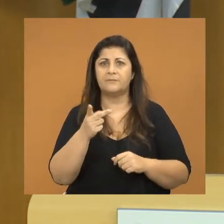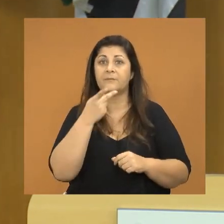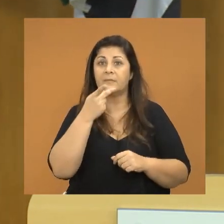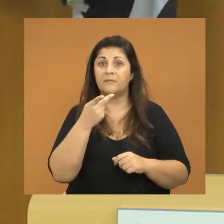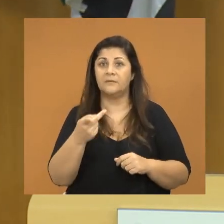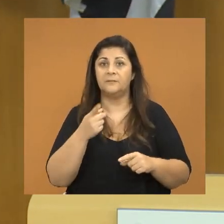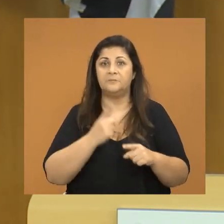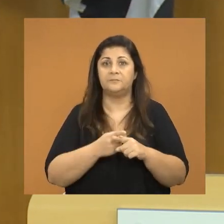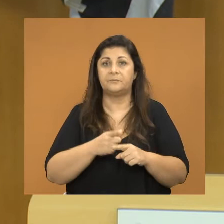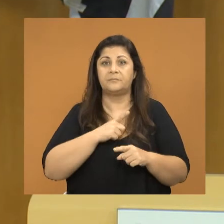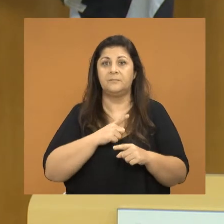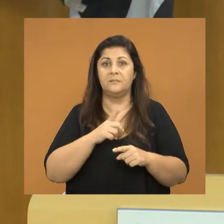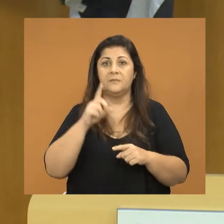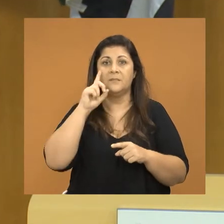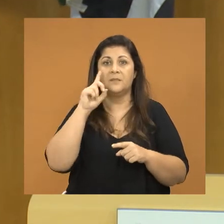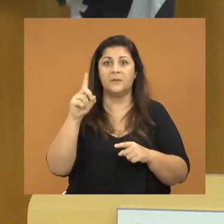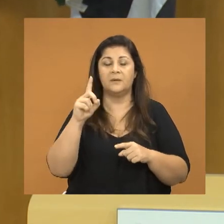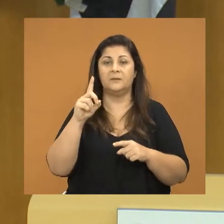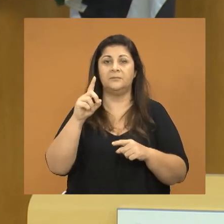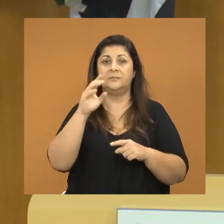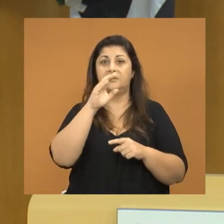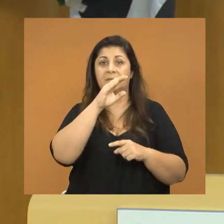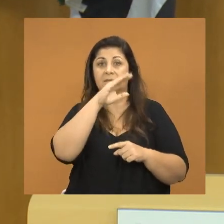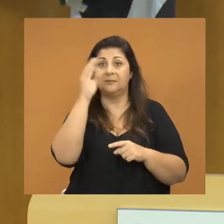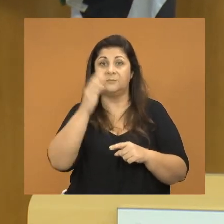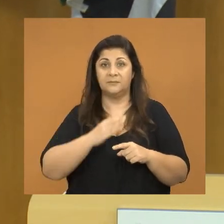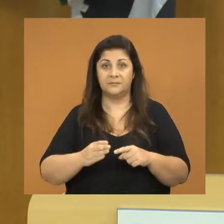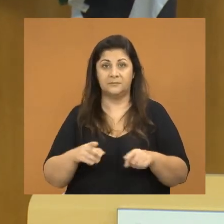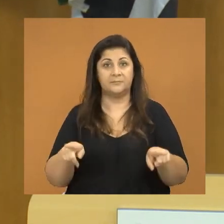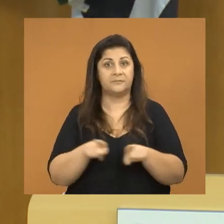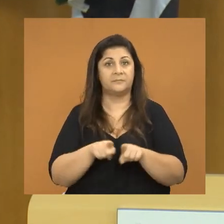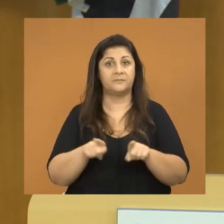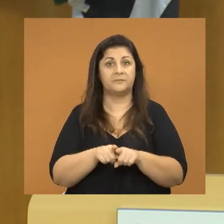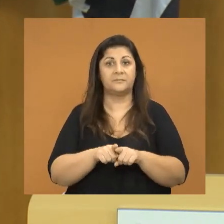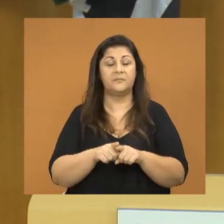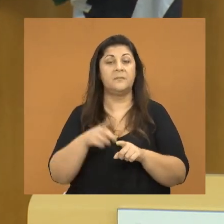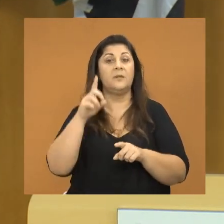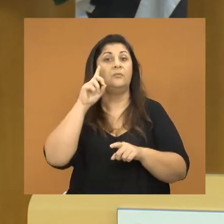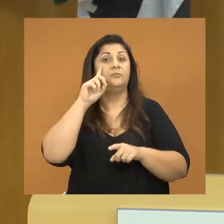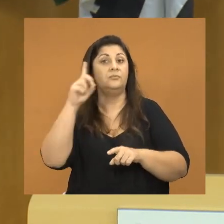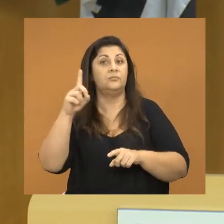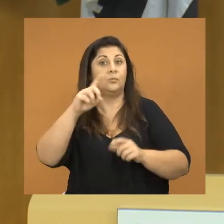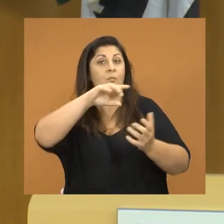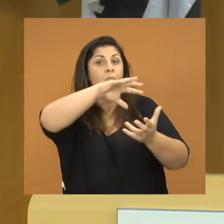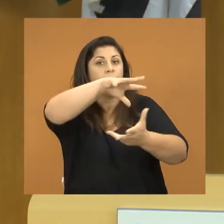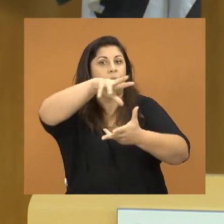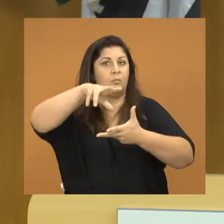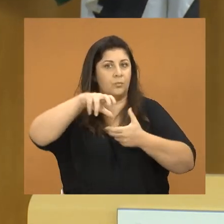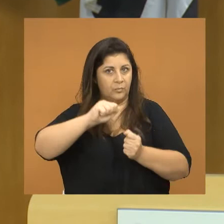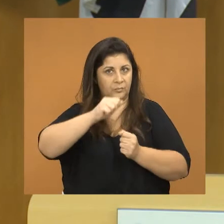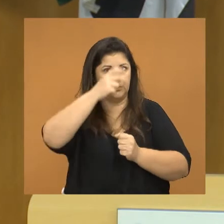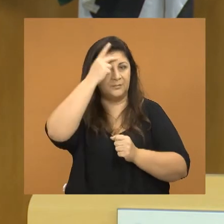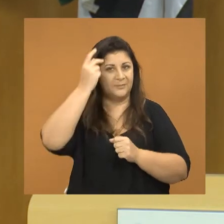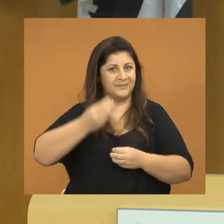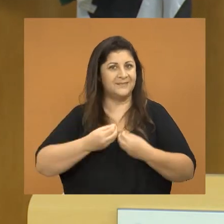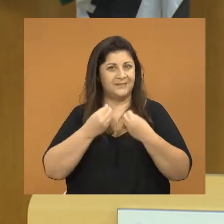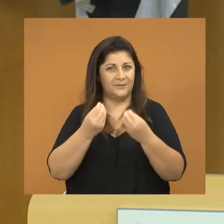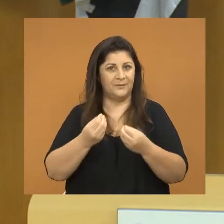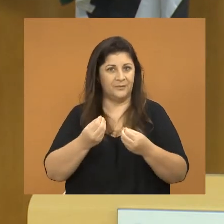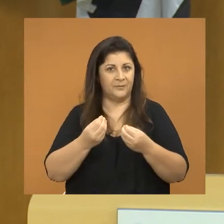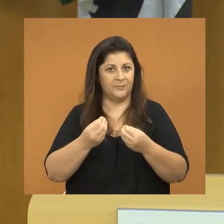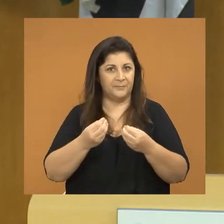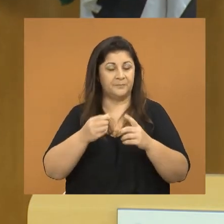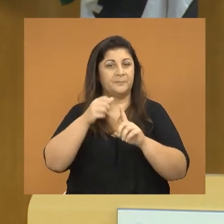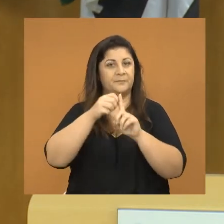Dia Nacional do Doador em novembro e existe o Dia Internacional do Doador de Sangue, que é em